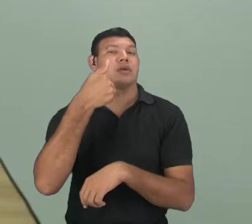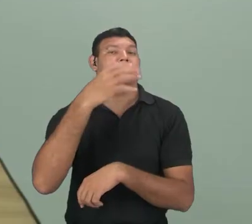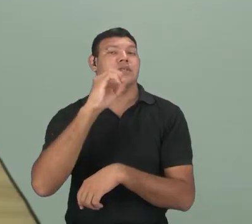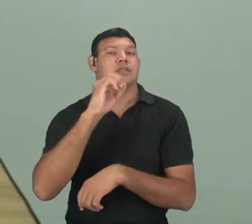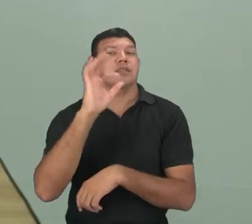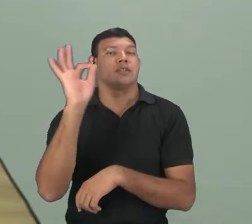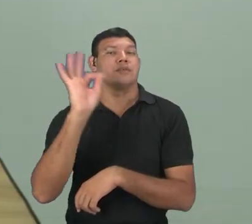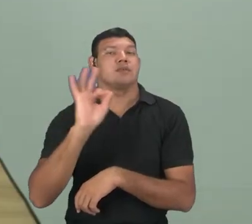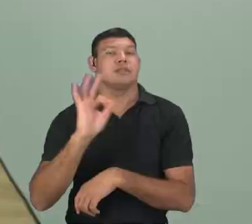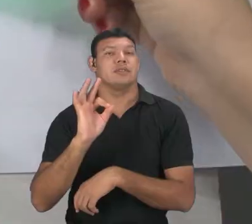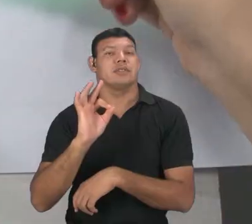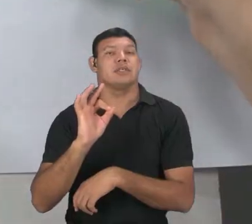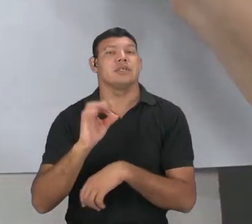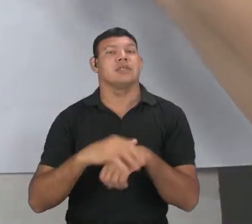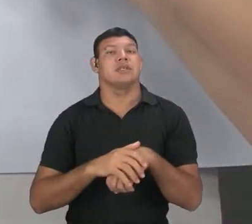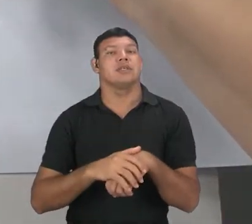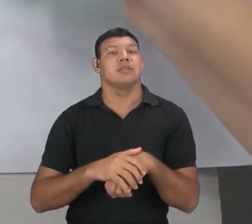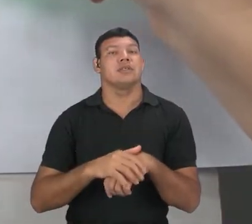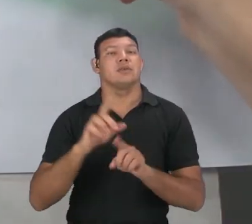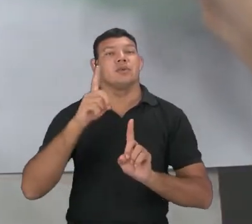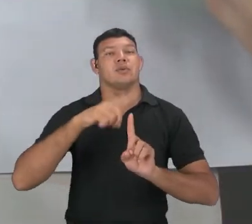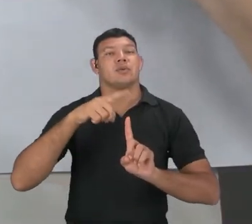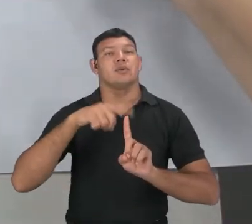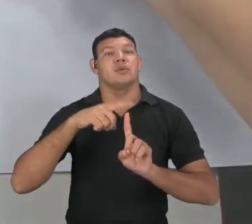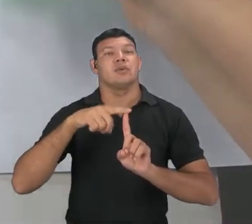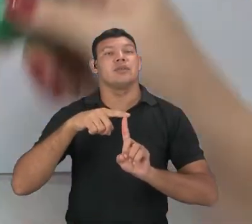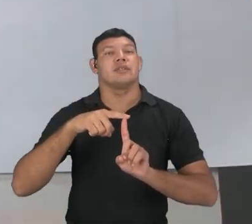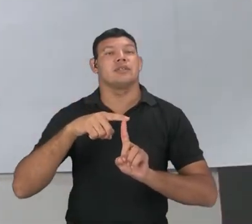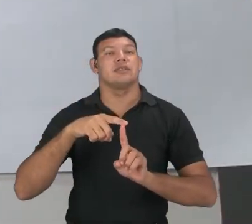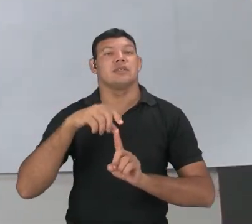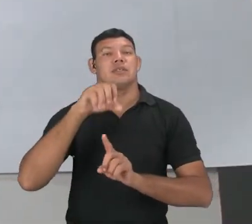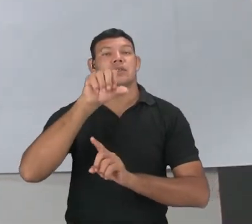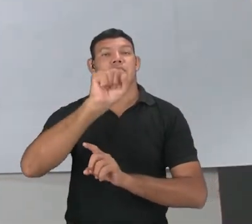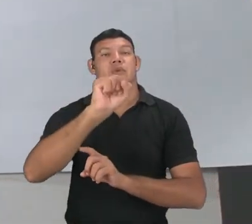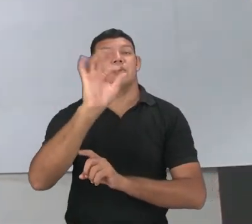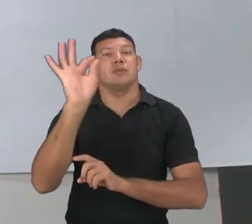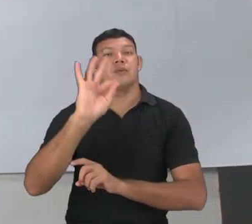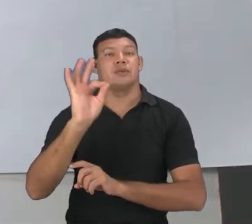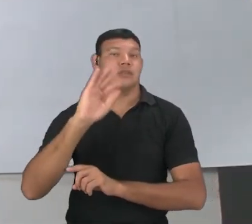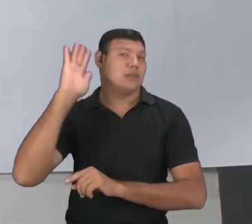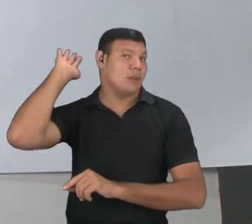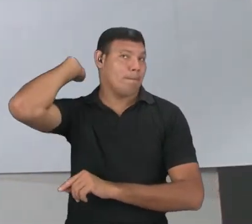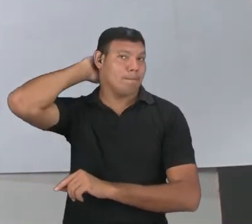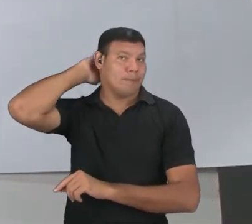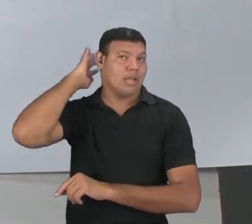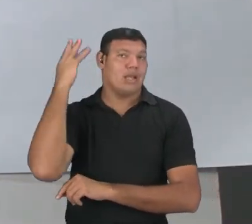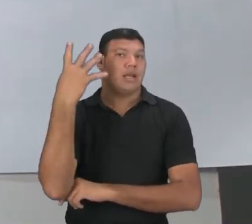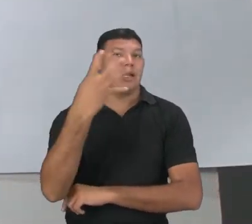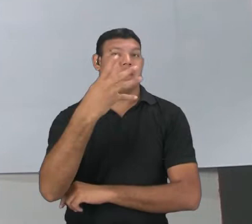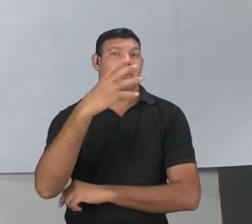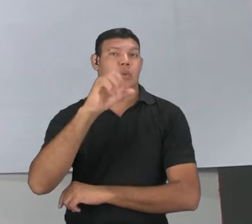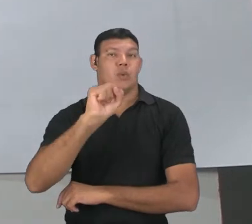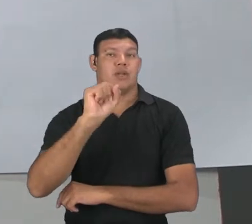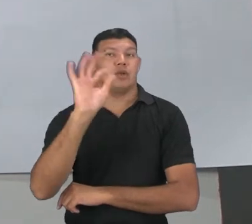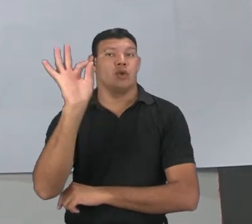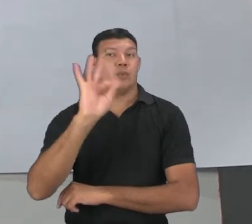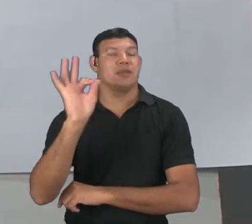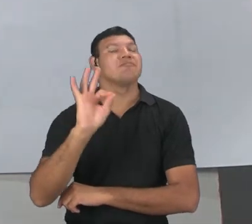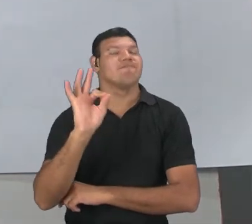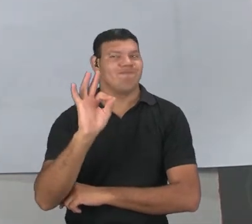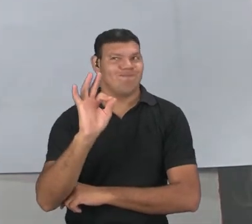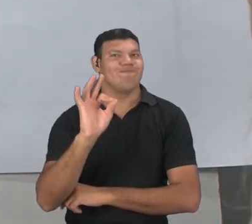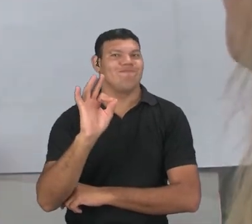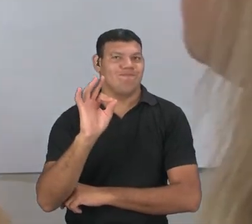é que tem a maior população? Nós identificamos aqui no Pará, né? Olha